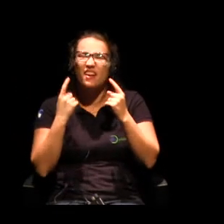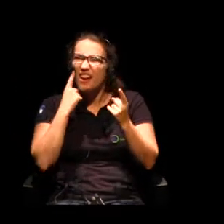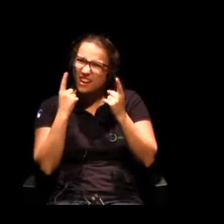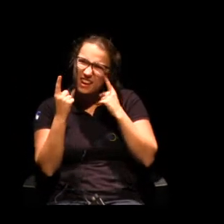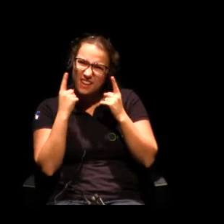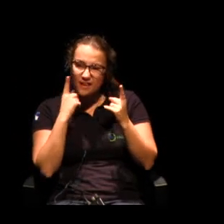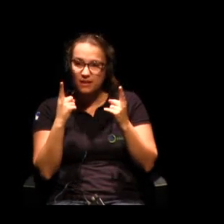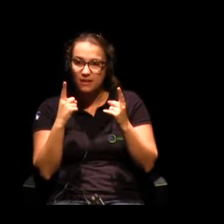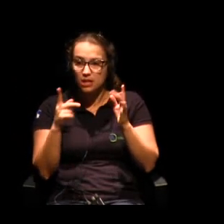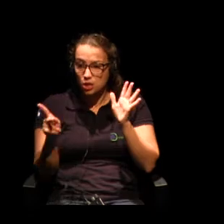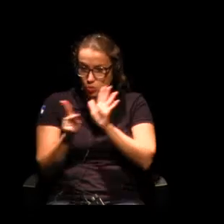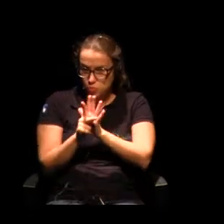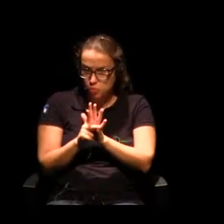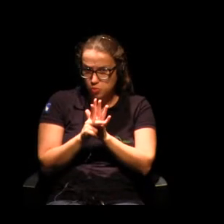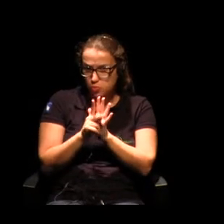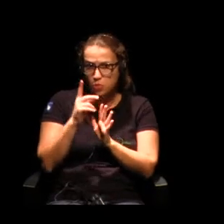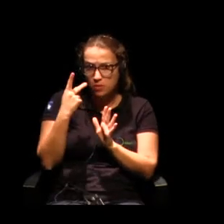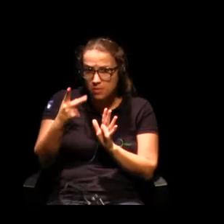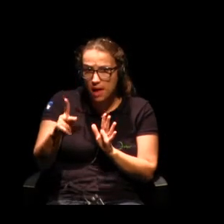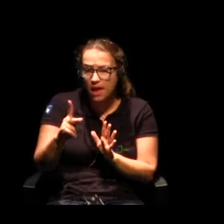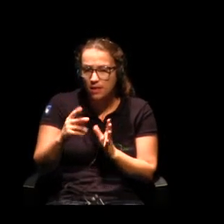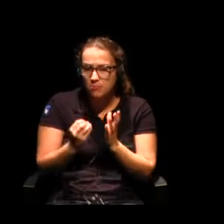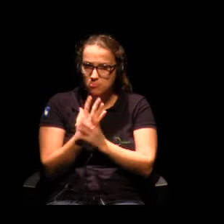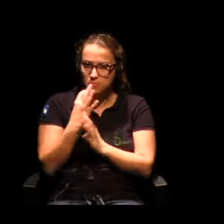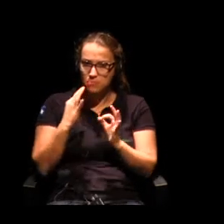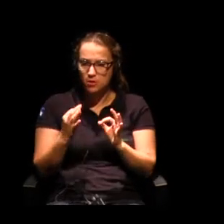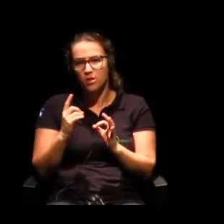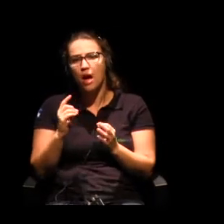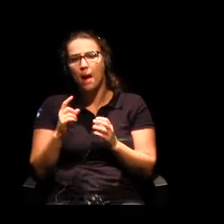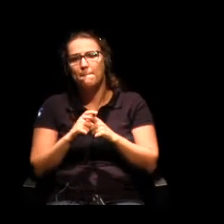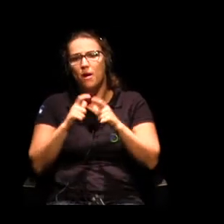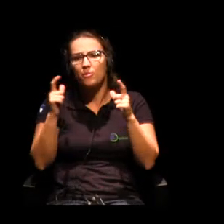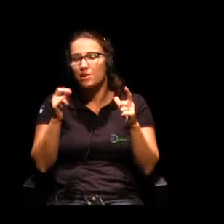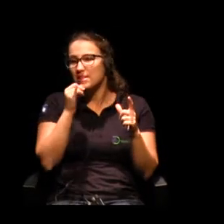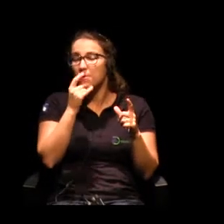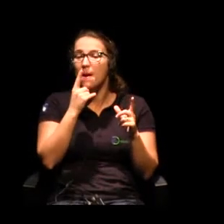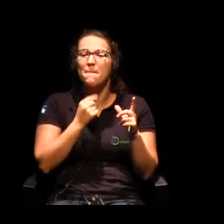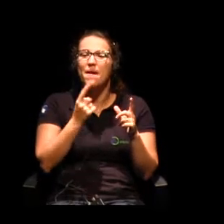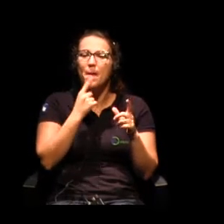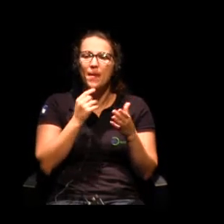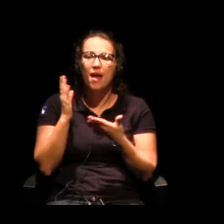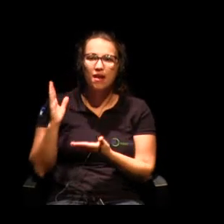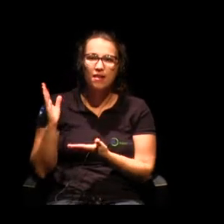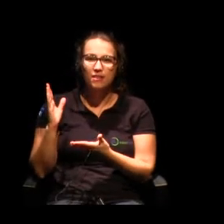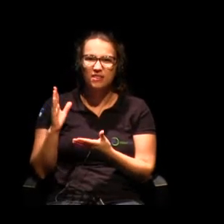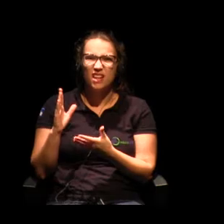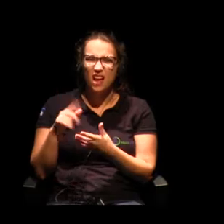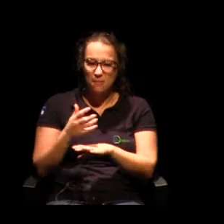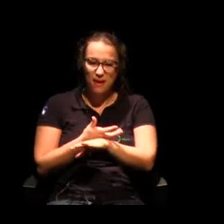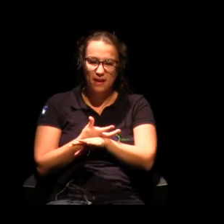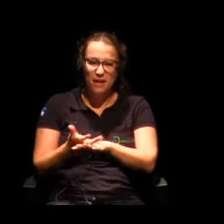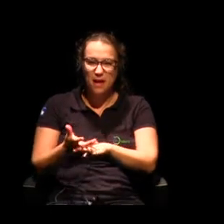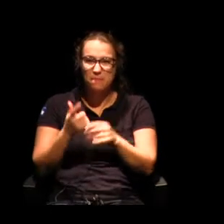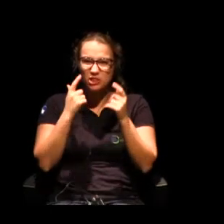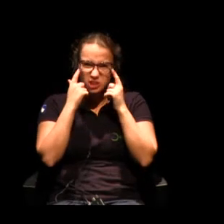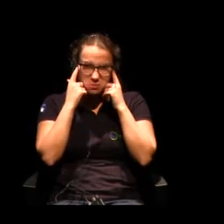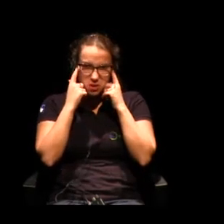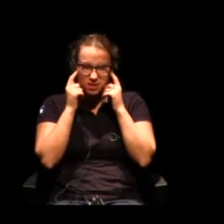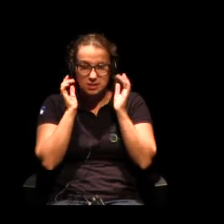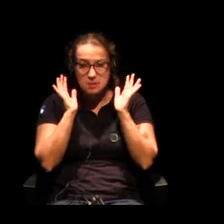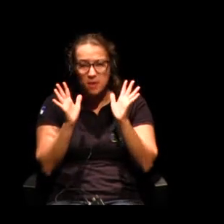aqui. Estávamos brincando com a ideia, bem, nem todas são espécies nativas, mas essa vermelha, por exemplo,